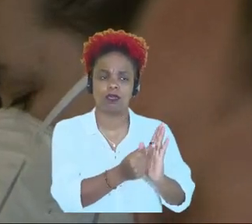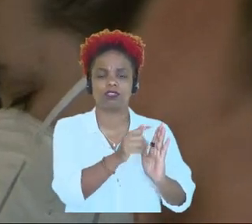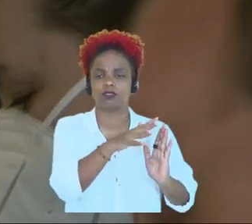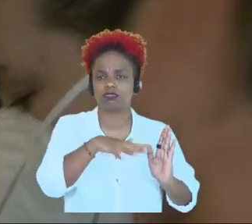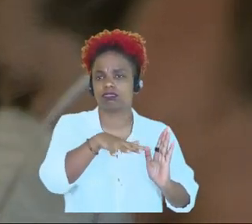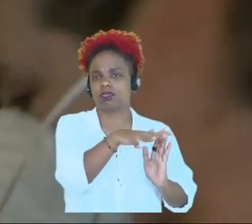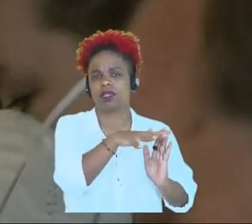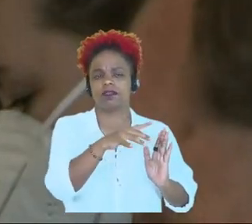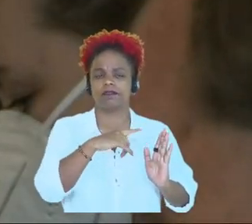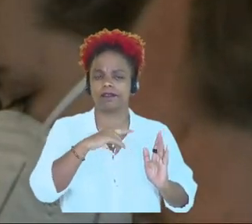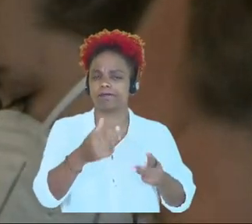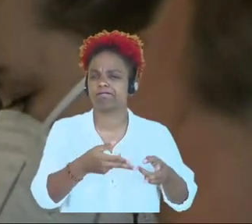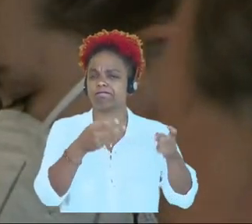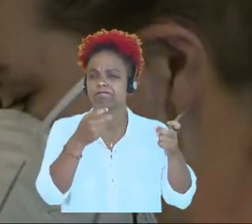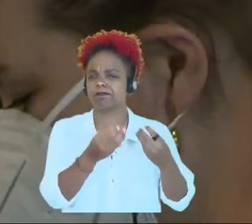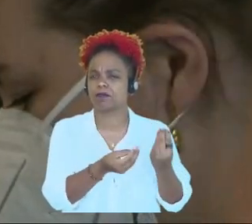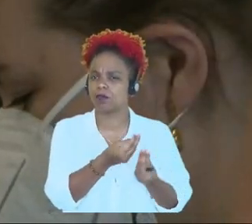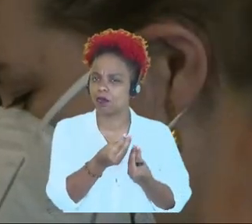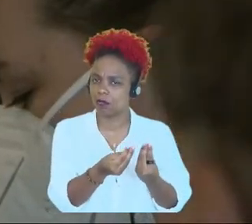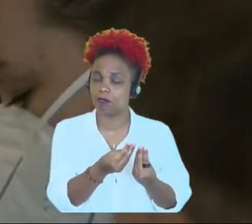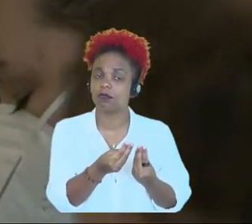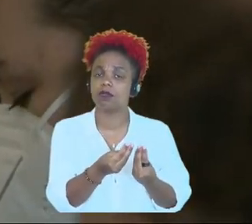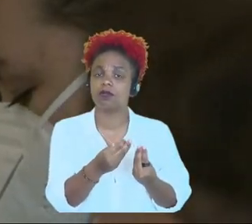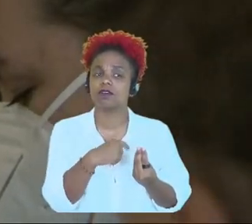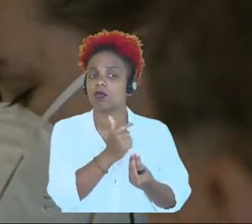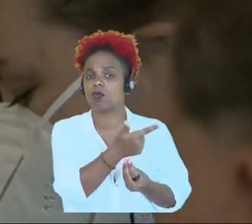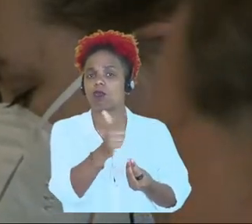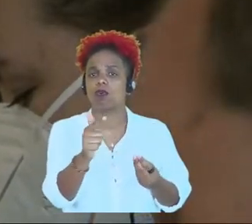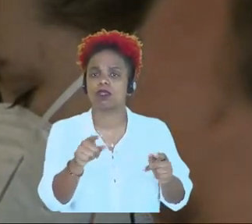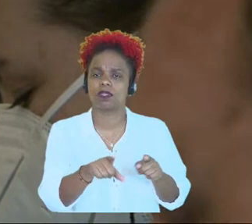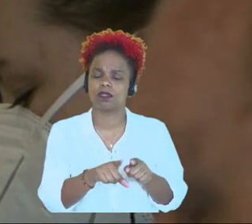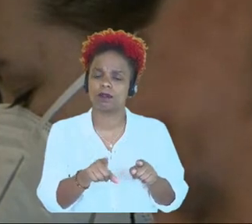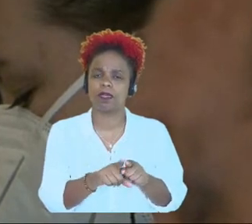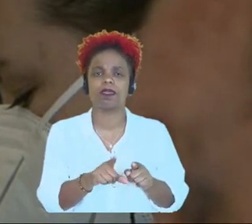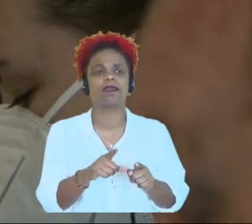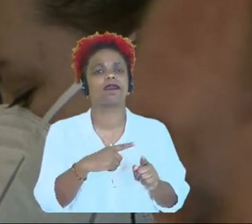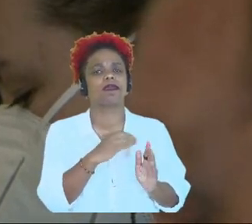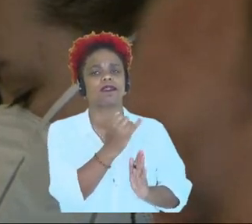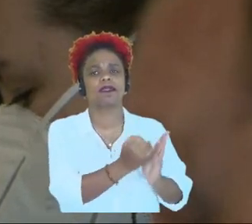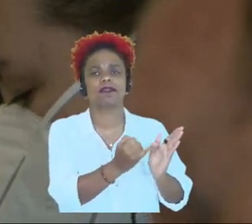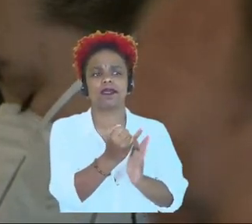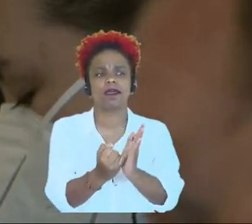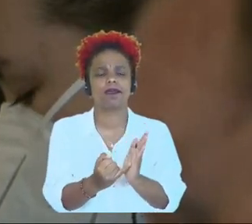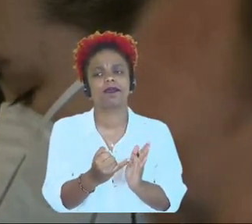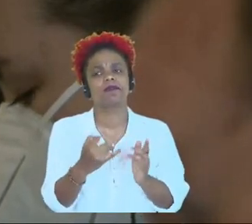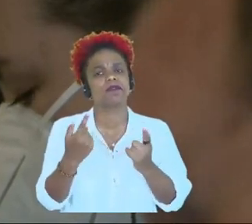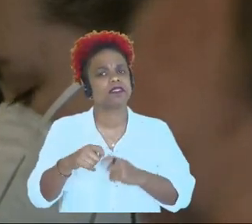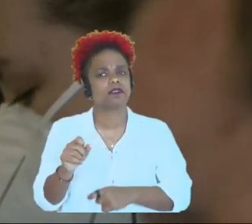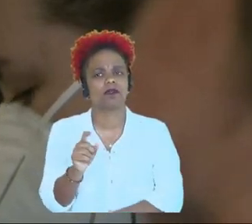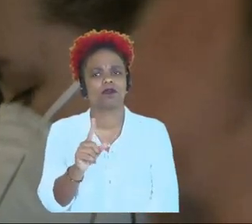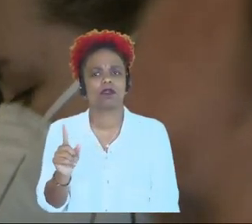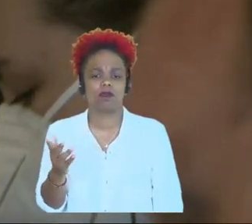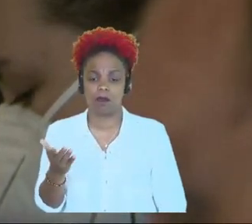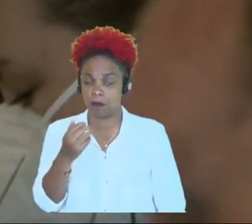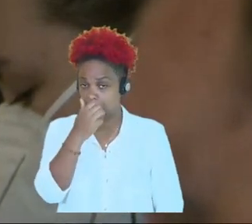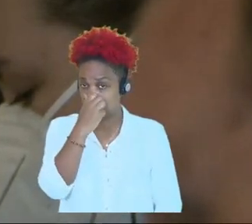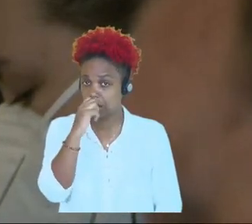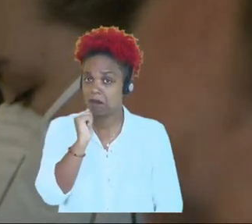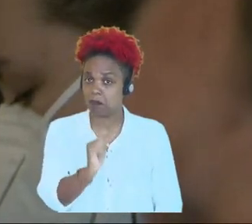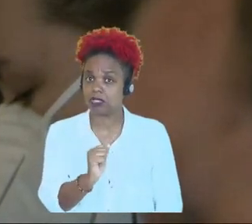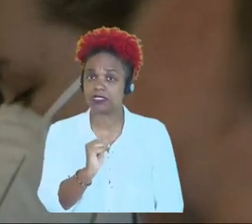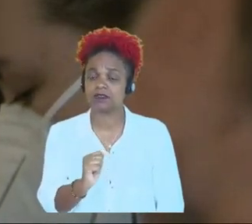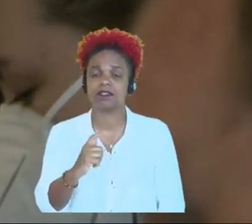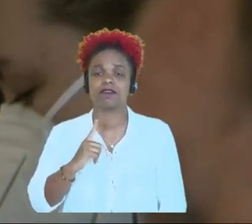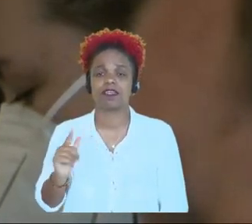isso... E se além da tributária vocês veem alguma outra como possível ou necessária, né? Acho que possível seria o ponto